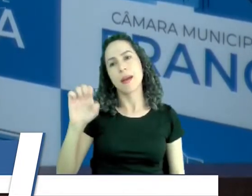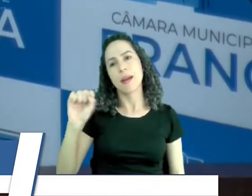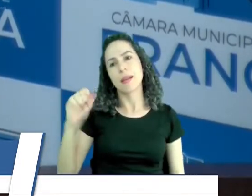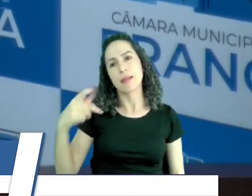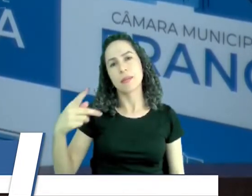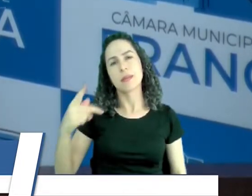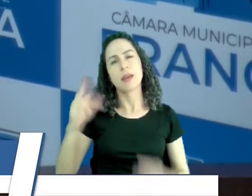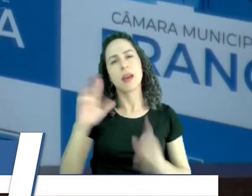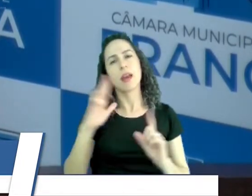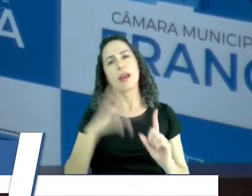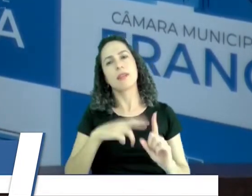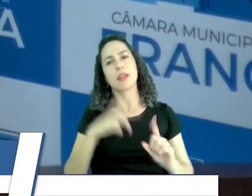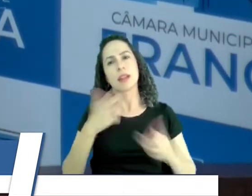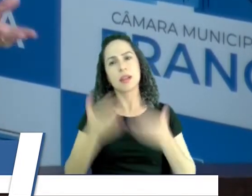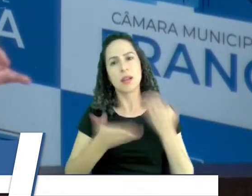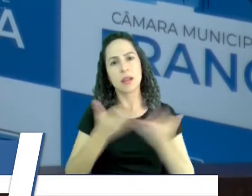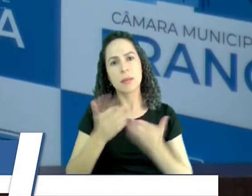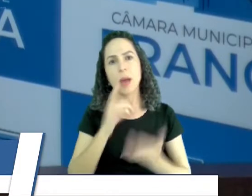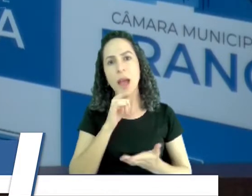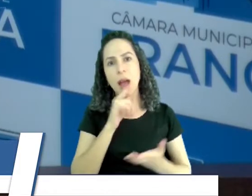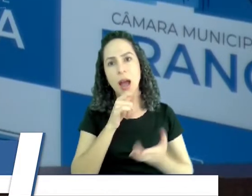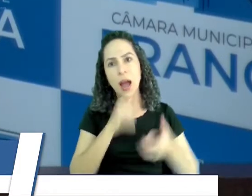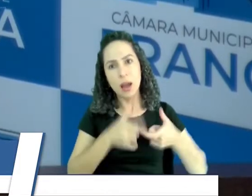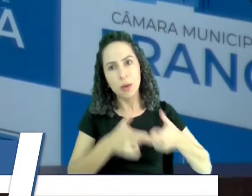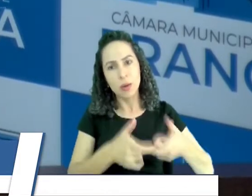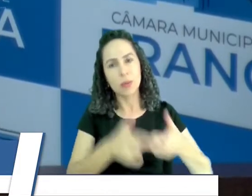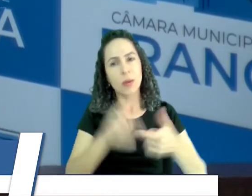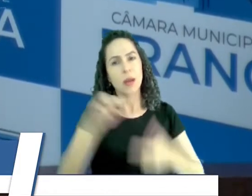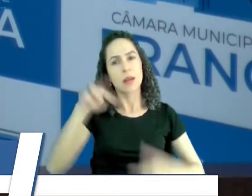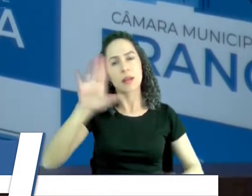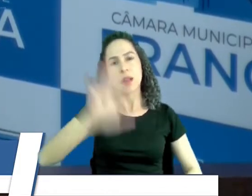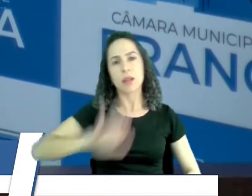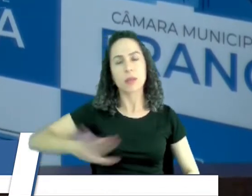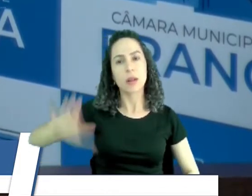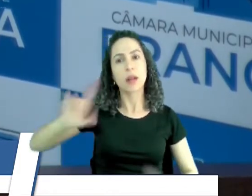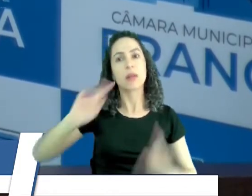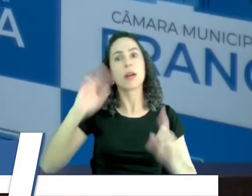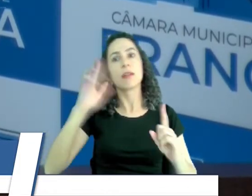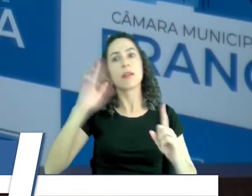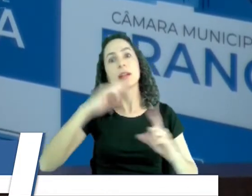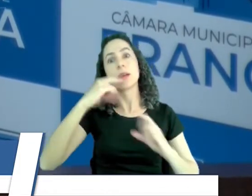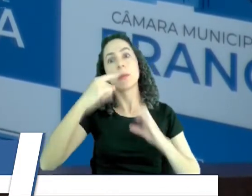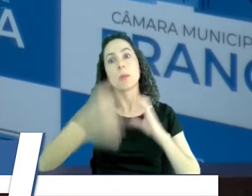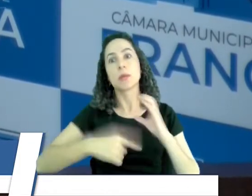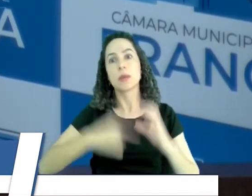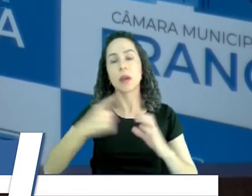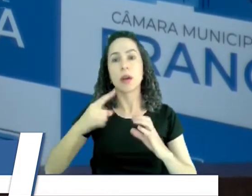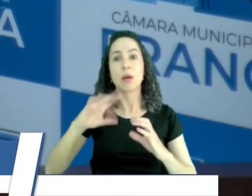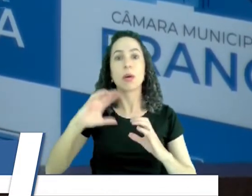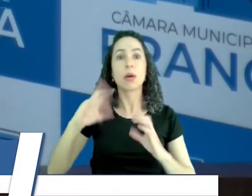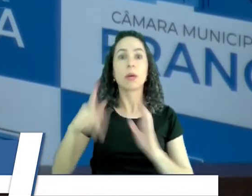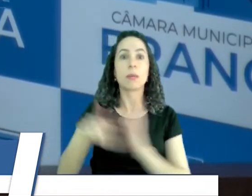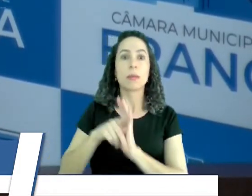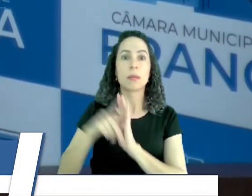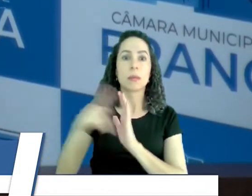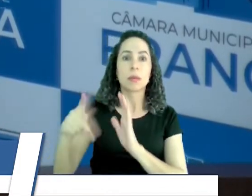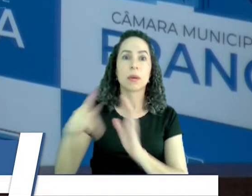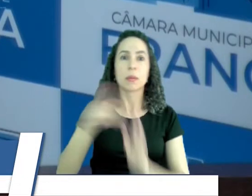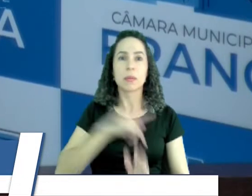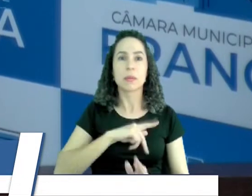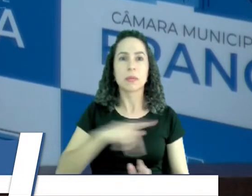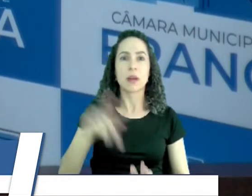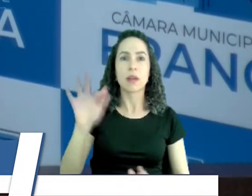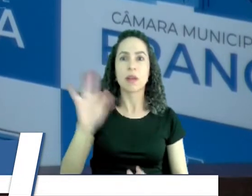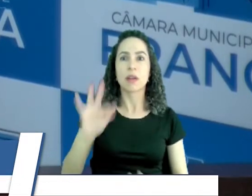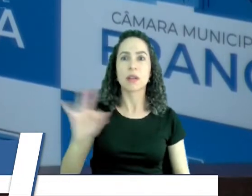água e esgoto nacional e até mundial. Temos aqui um polo, não posso esquecer de falar, das nossas faculdades. Rosana, você me dá